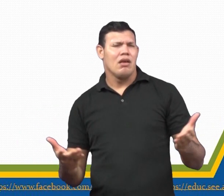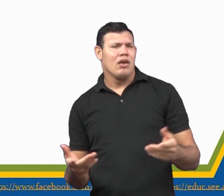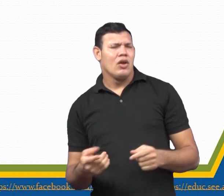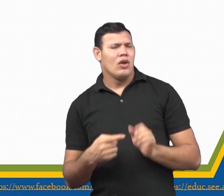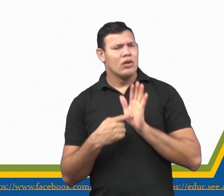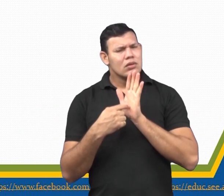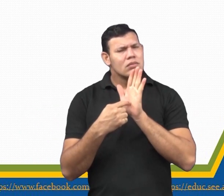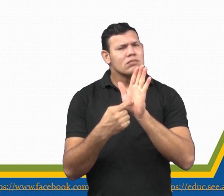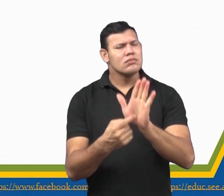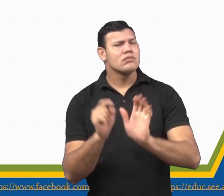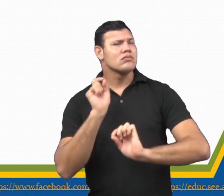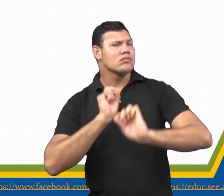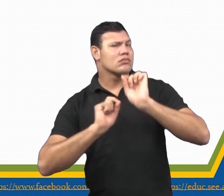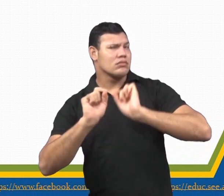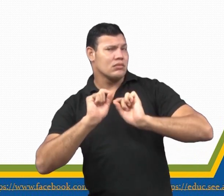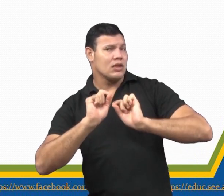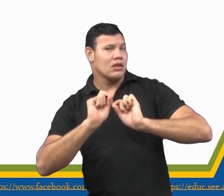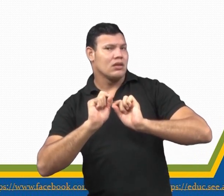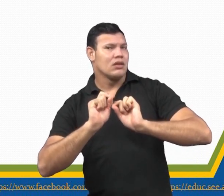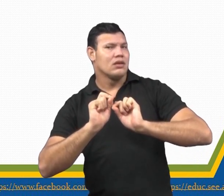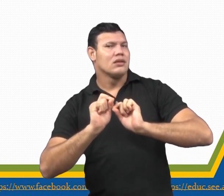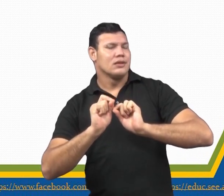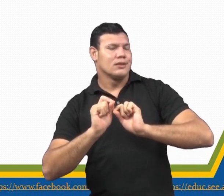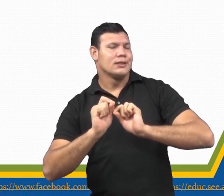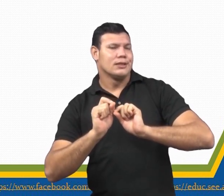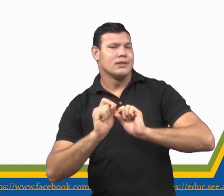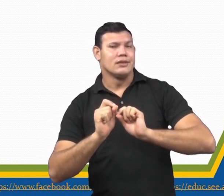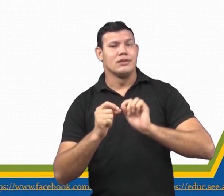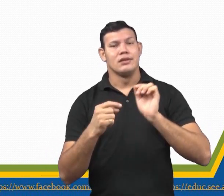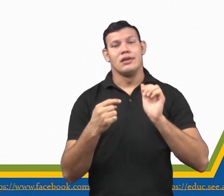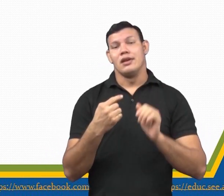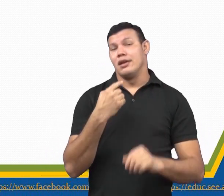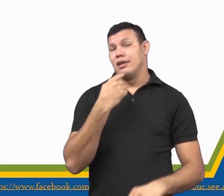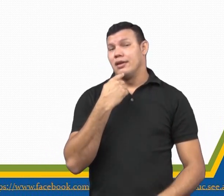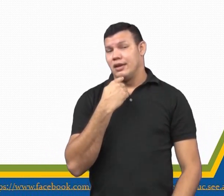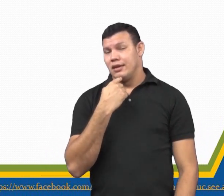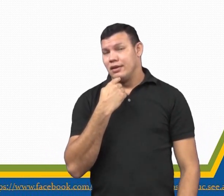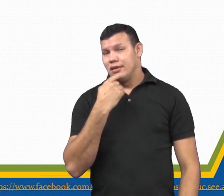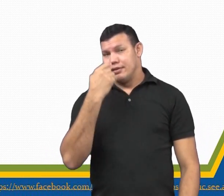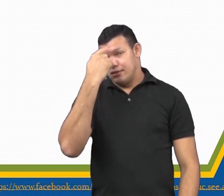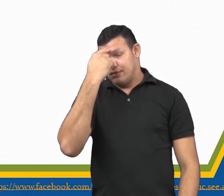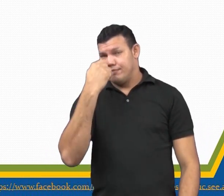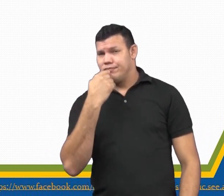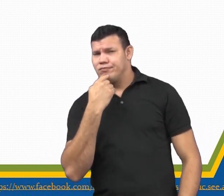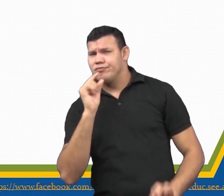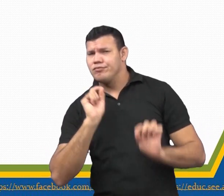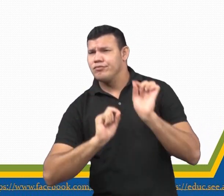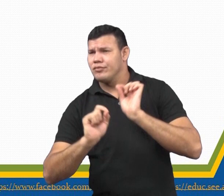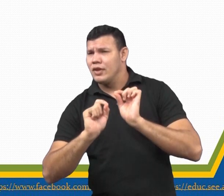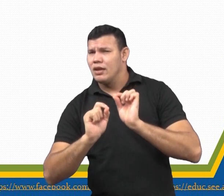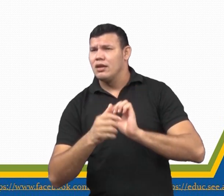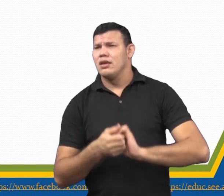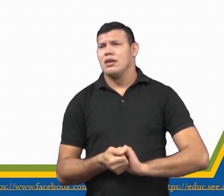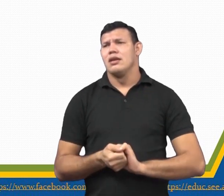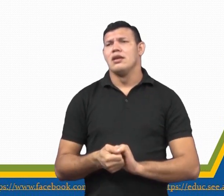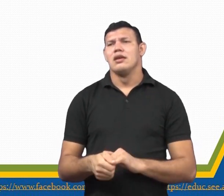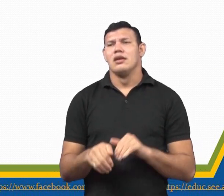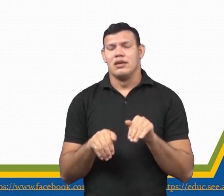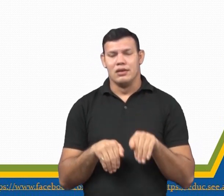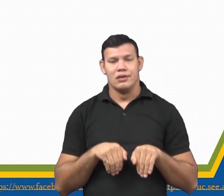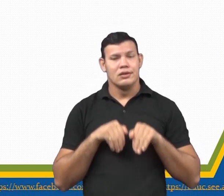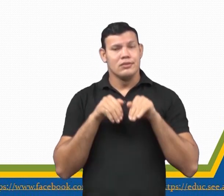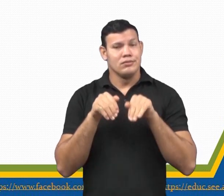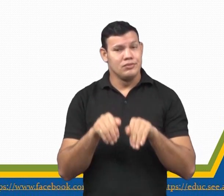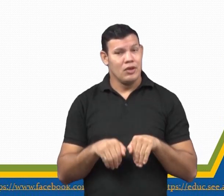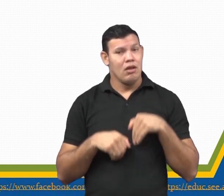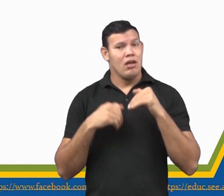dados nos quais tanto a Austrália como a Nova Zelândia aparecem enquanto o Índice de